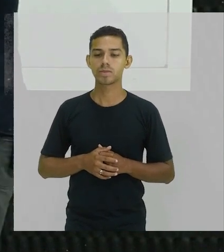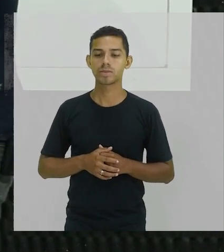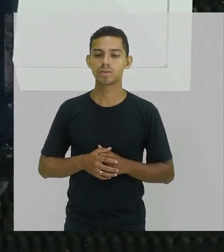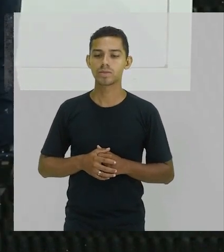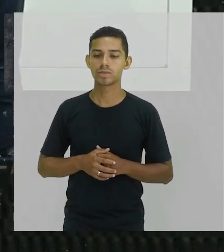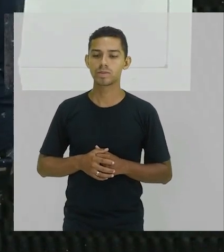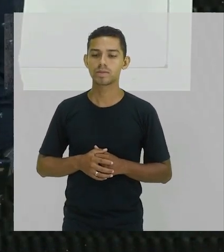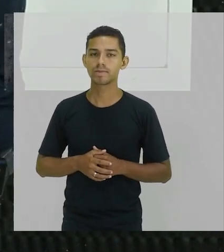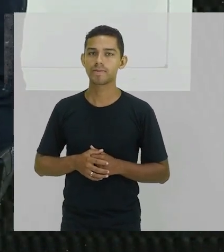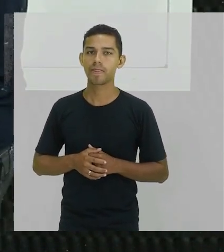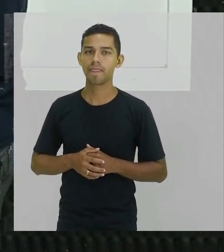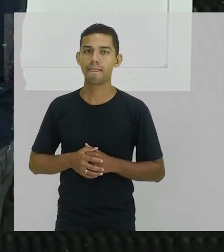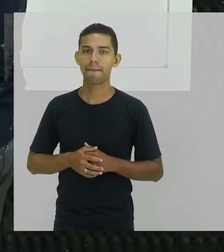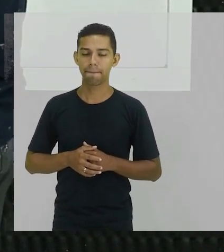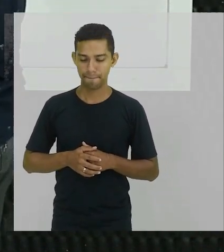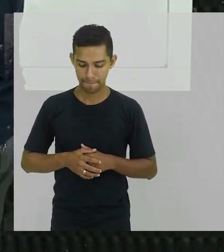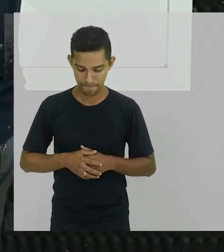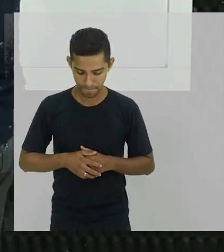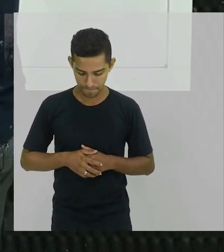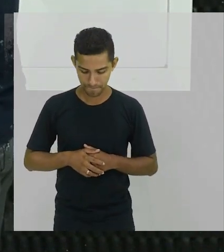que a gente consiga fazer a questão 2.